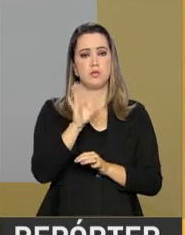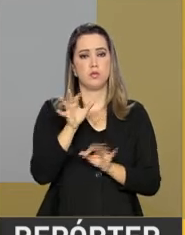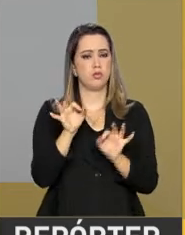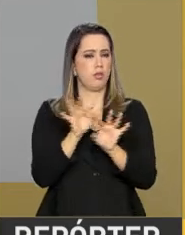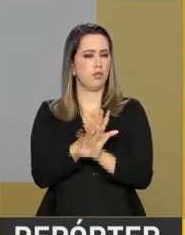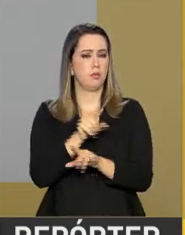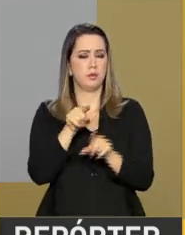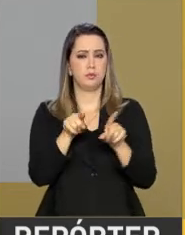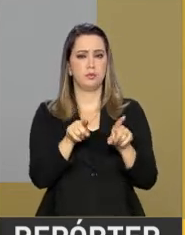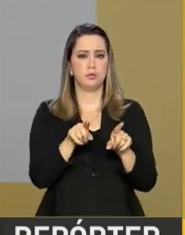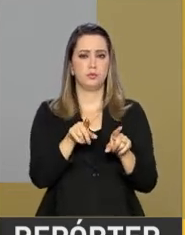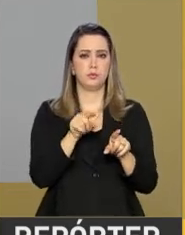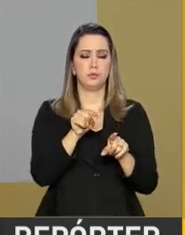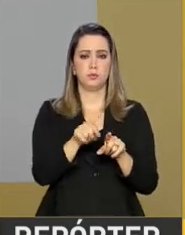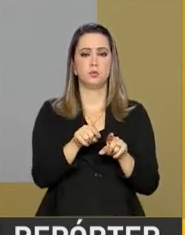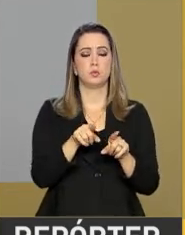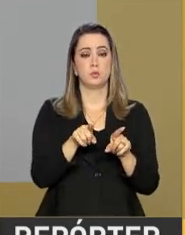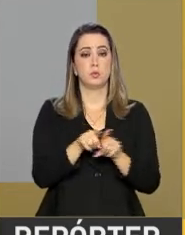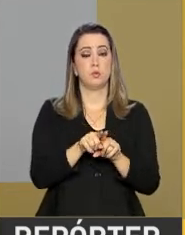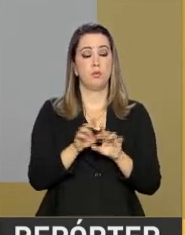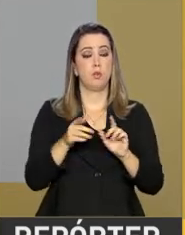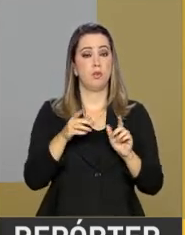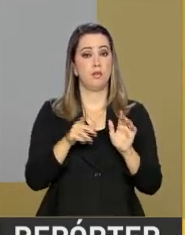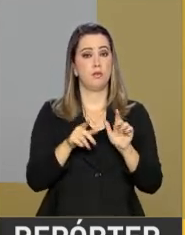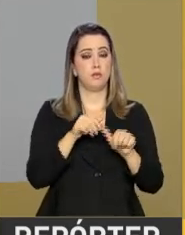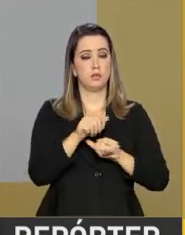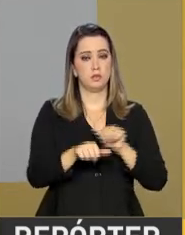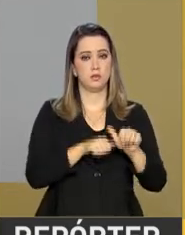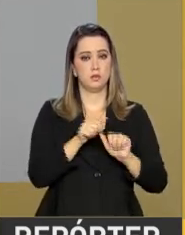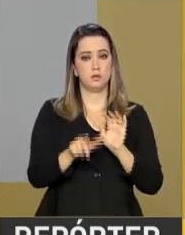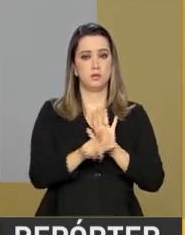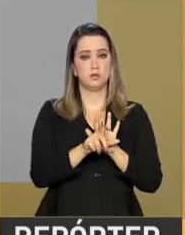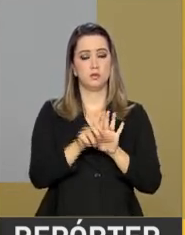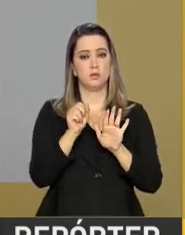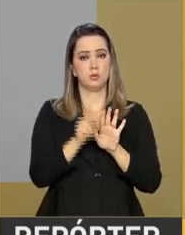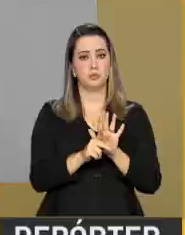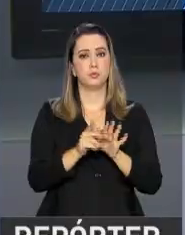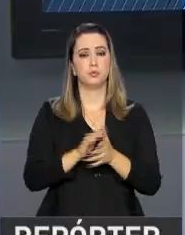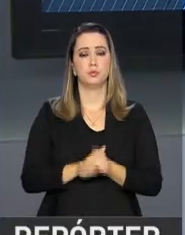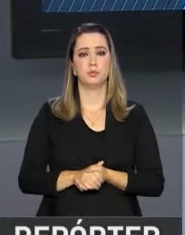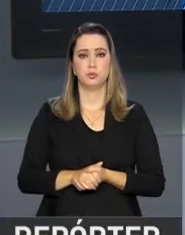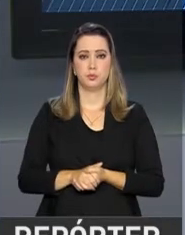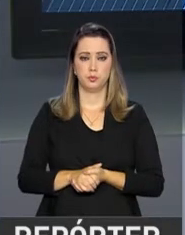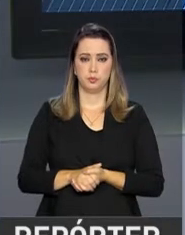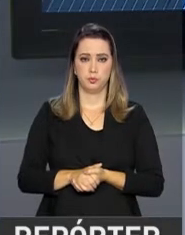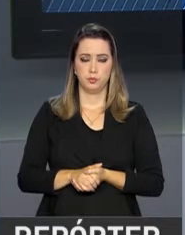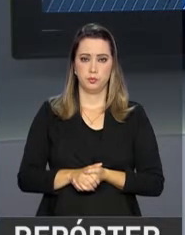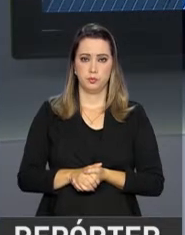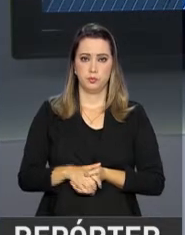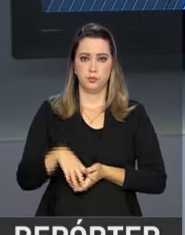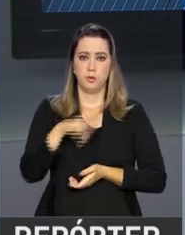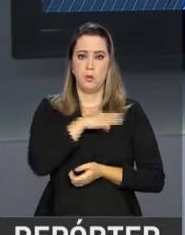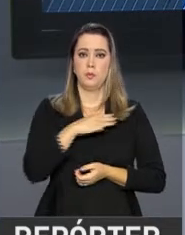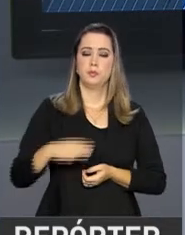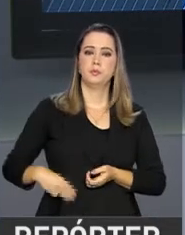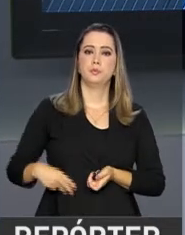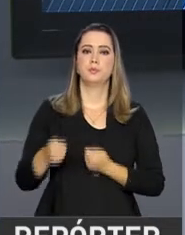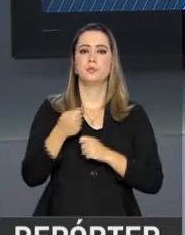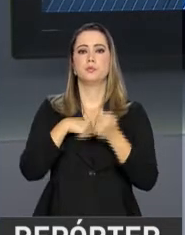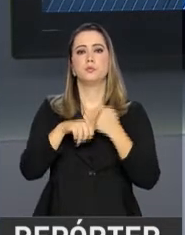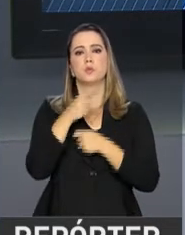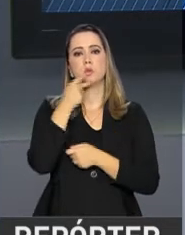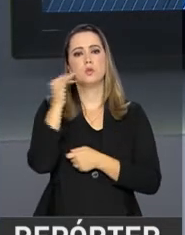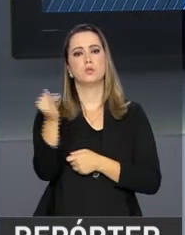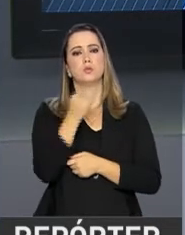liquidado a questão da Previdência e trazendo, Mário, um benefício extraordinário para o país. O ministro da Fazenda, Henrique